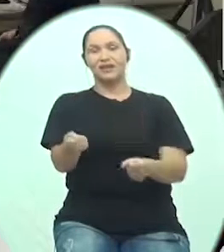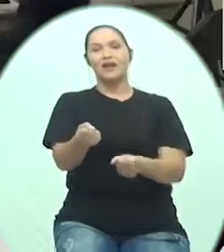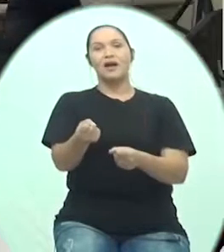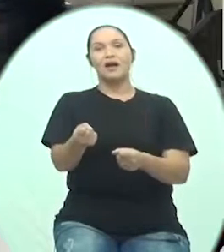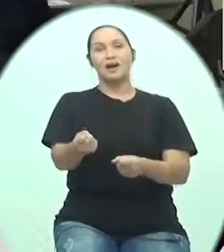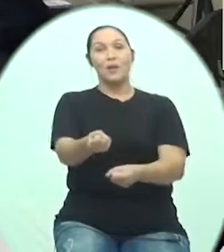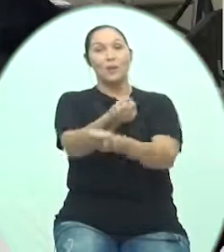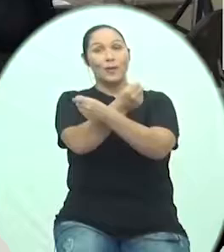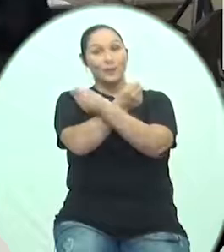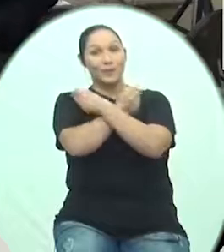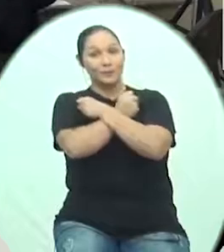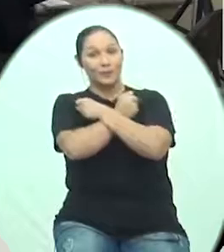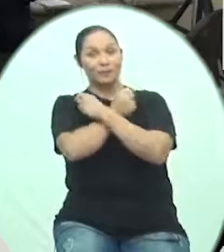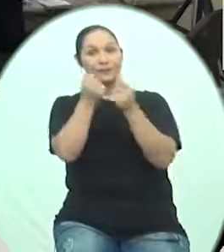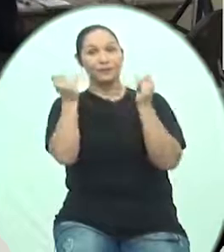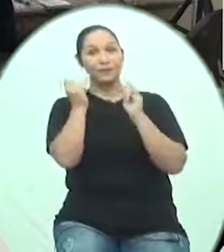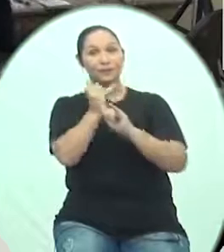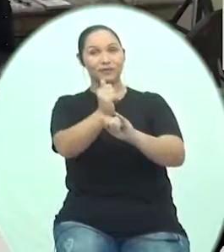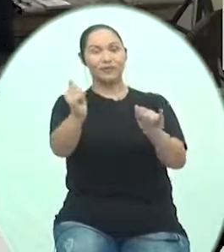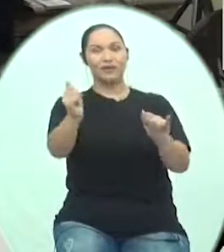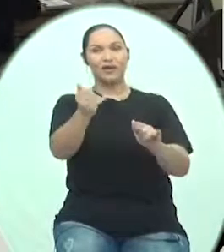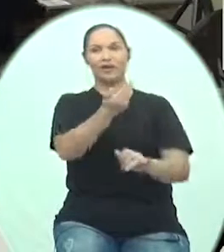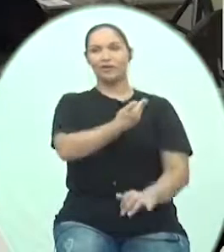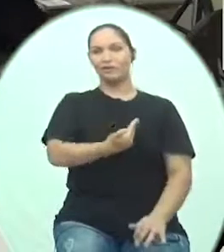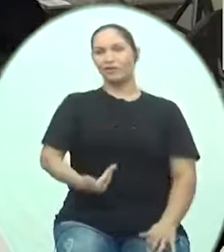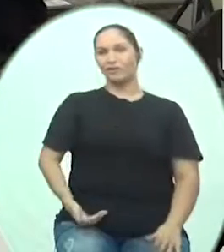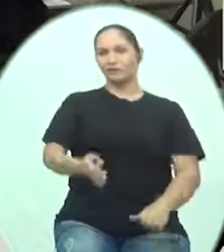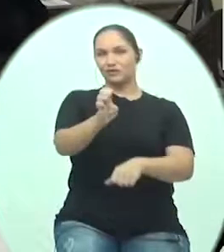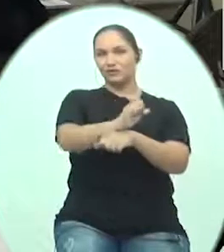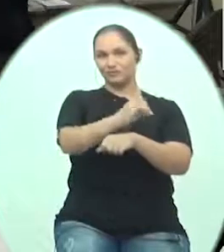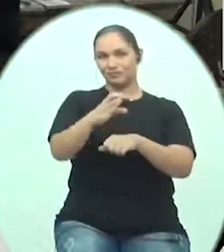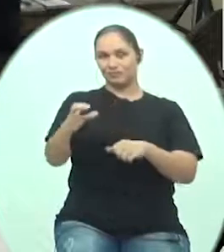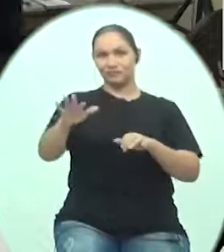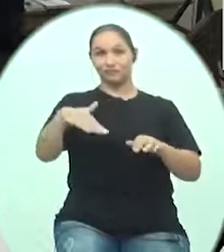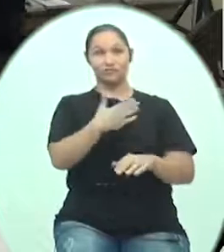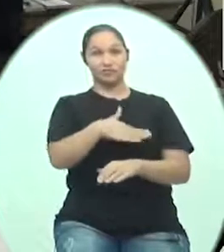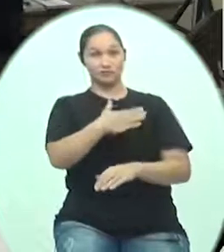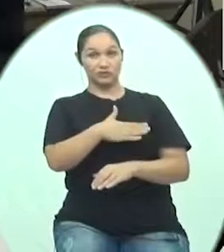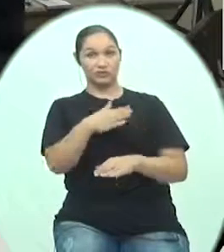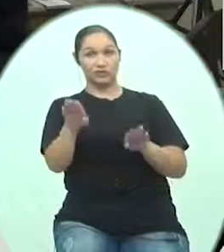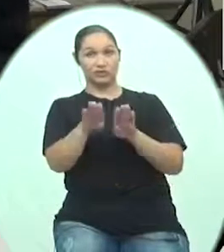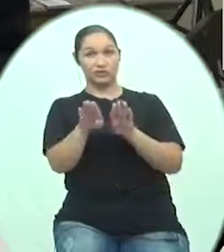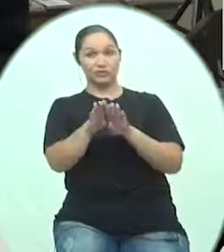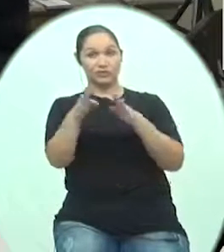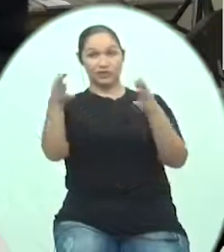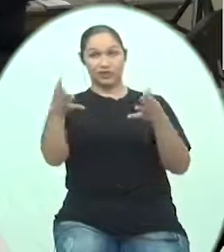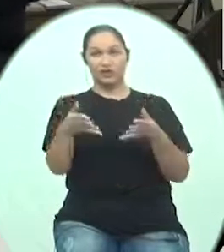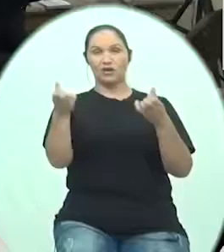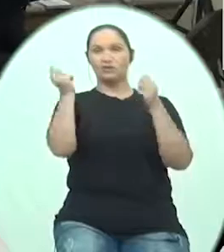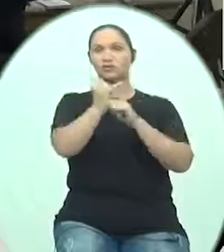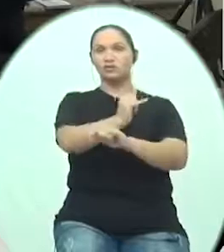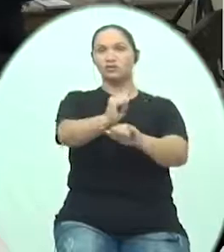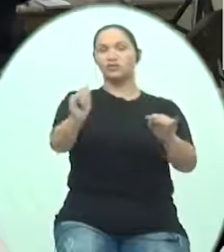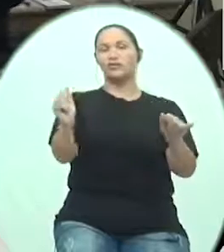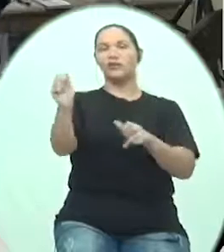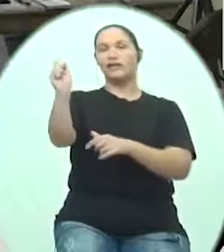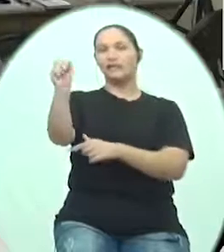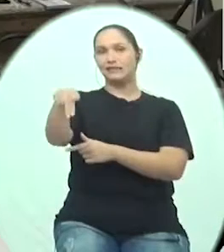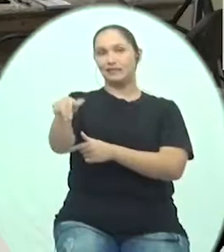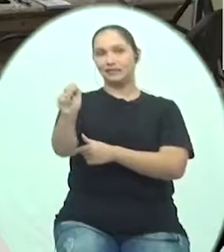Presidente gostaria de registrar a presença da nossa procuradora D Ana seus demais